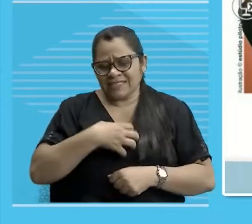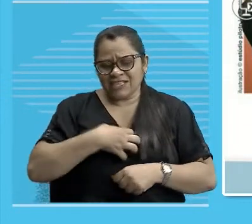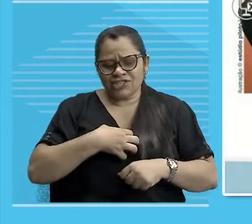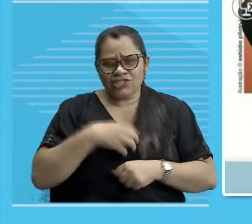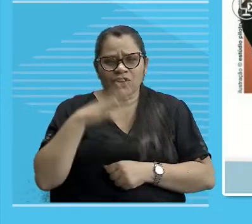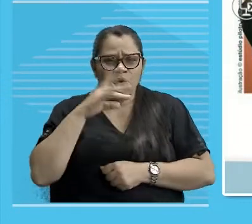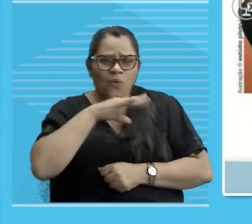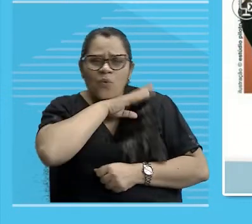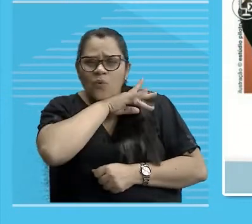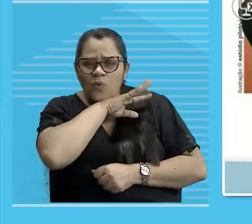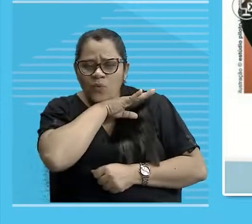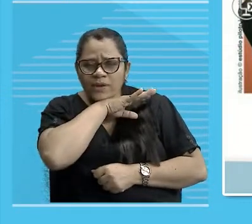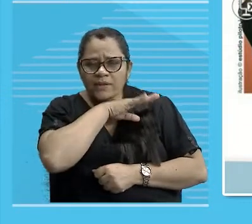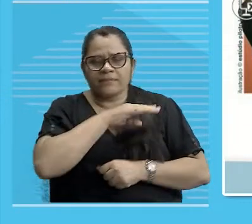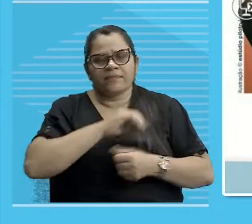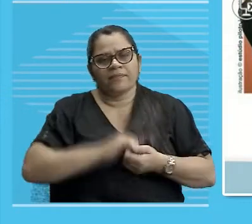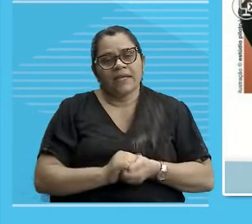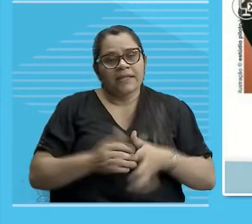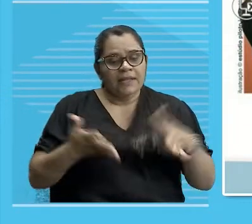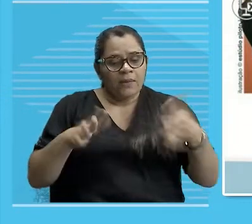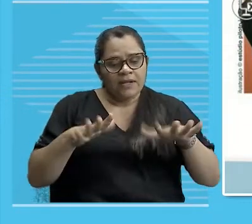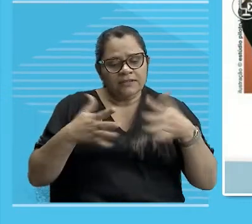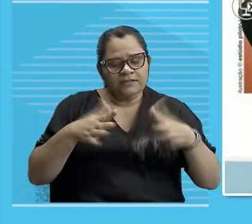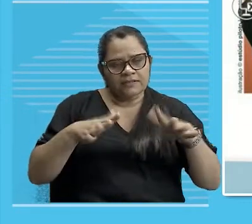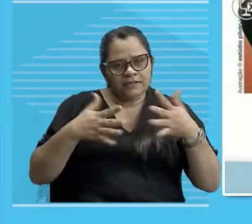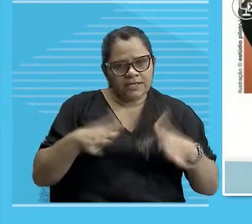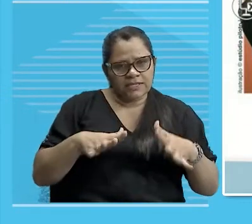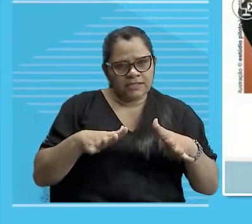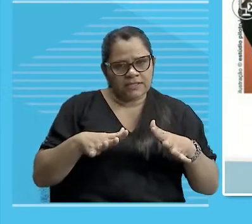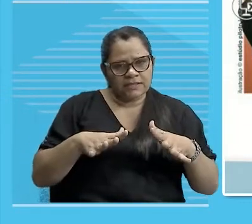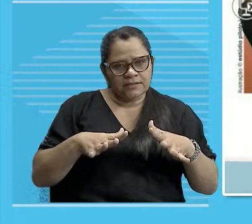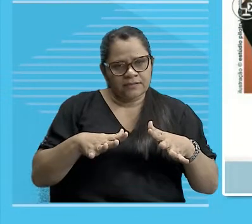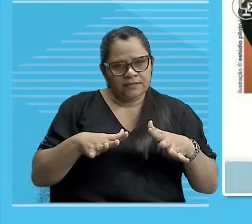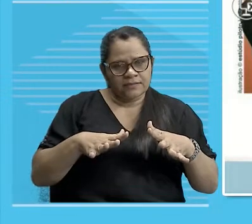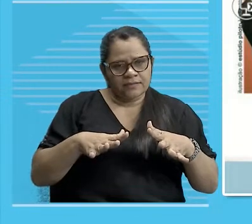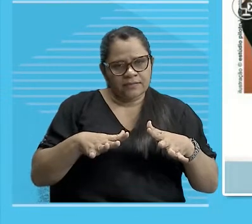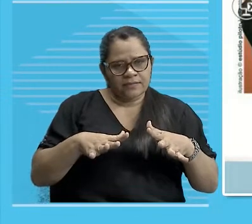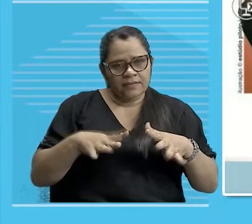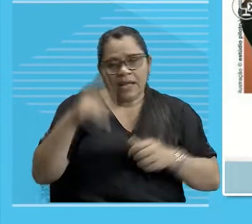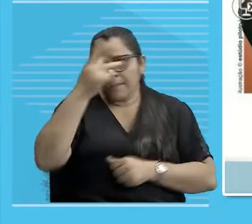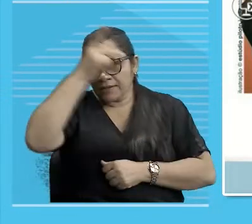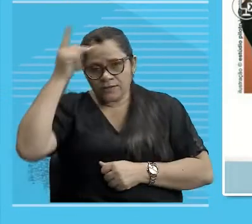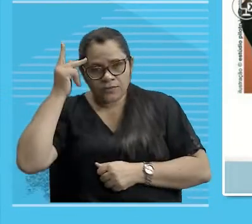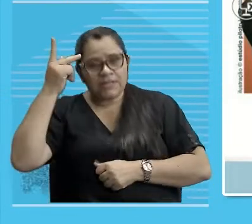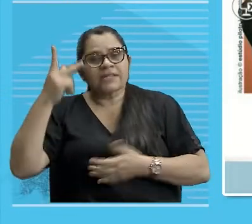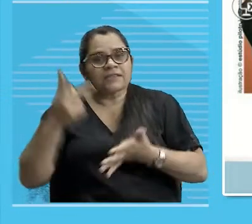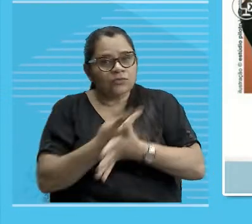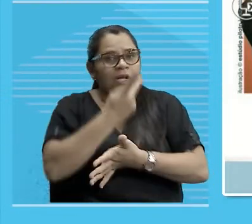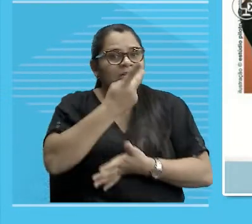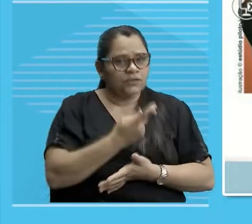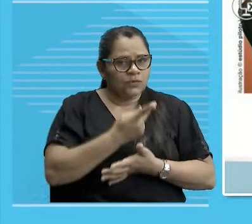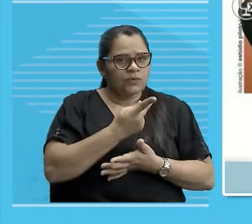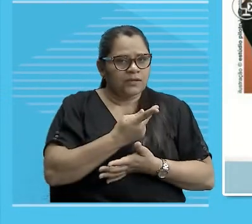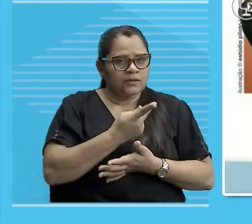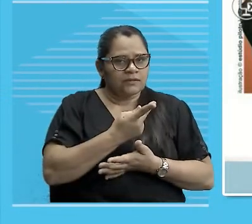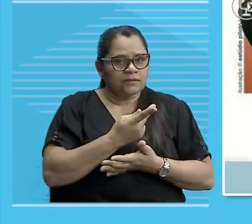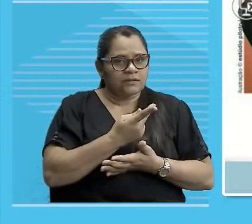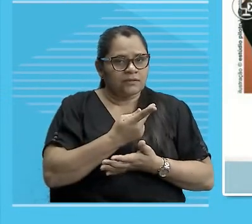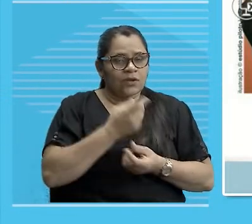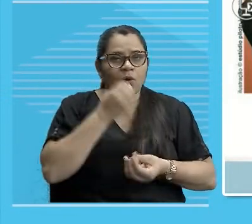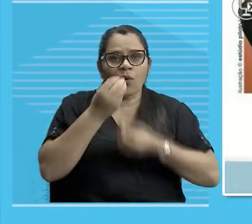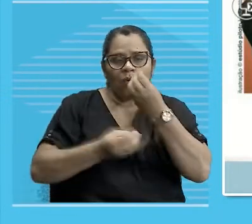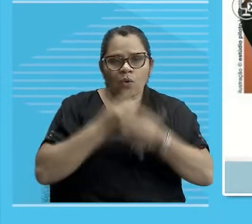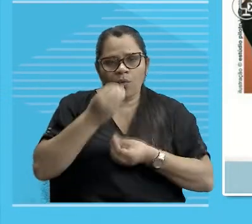ameaçadoras. Às vezes, você tem situações ameaçadoras, às vezes não.